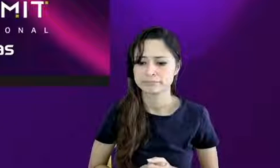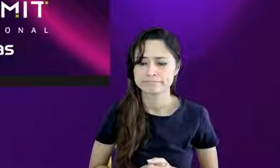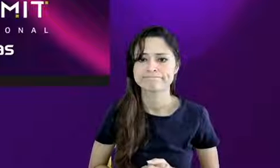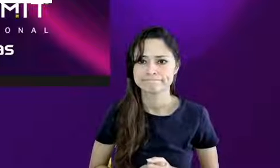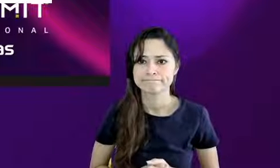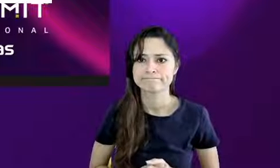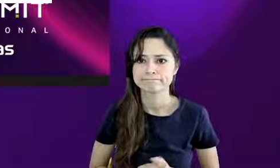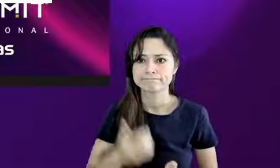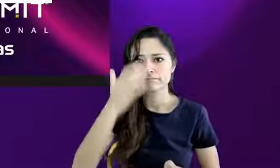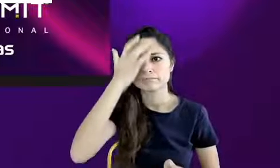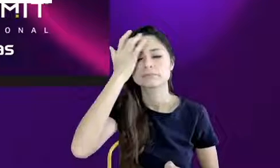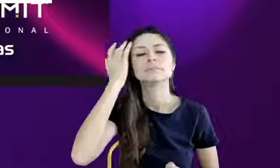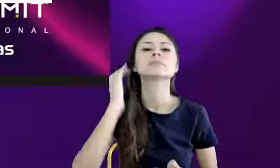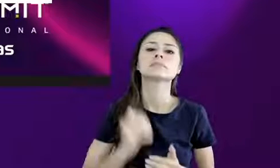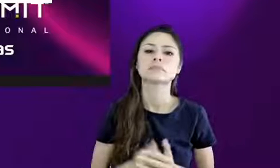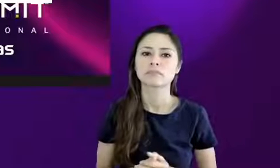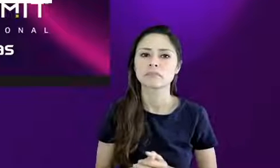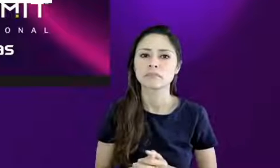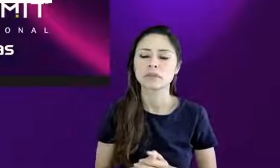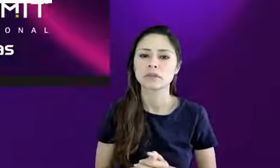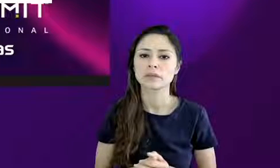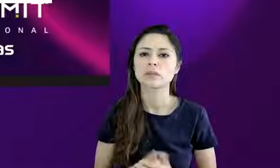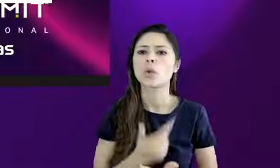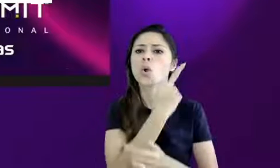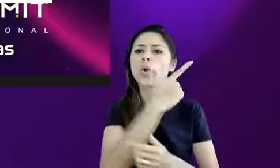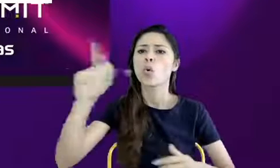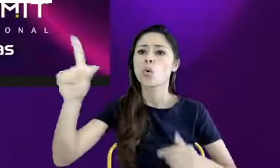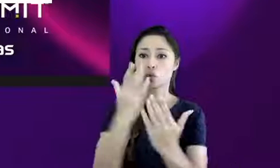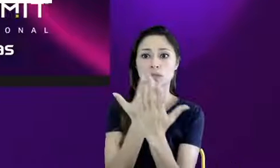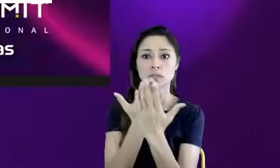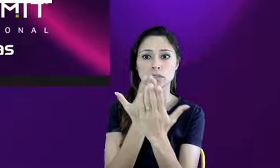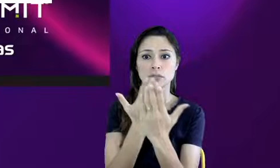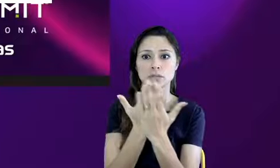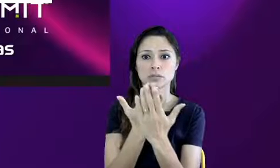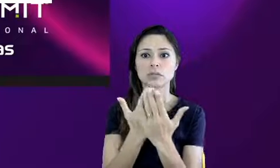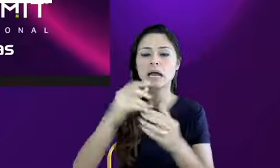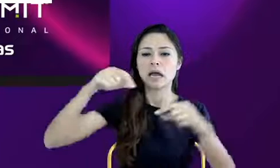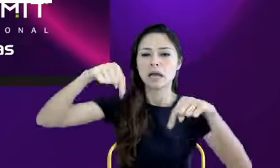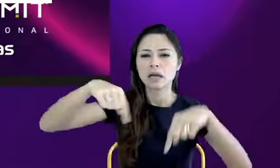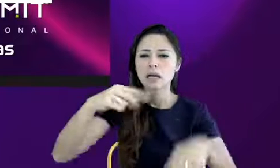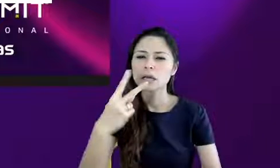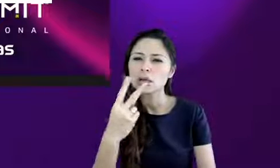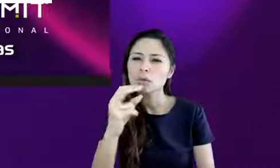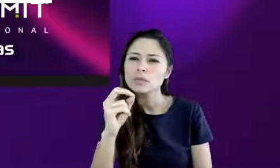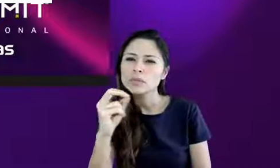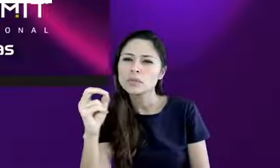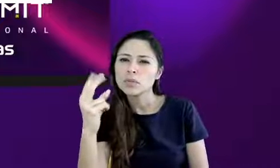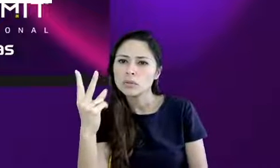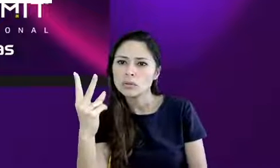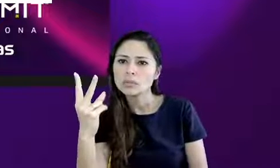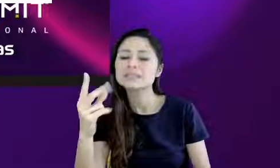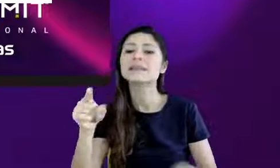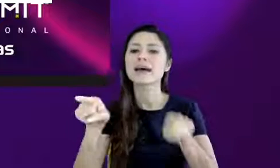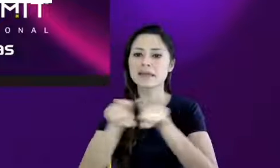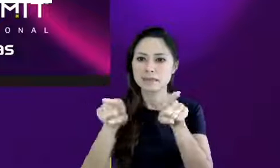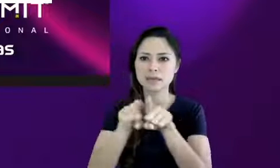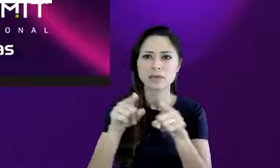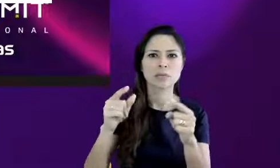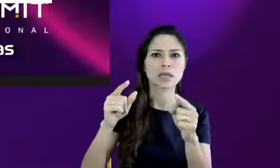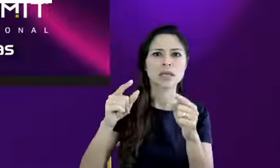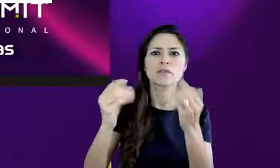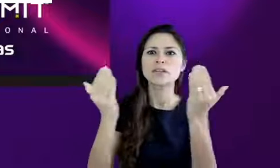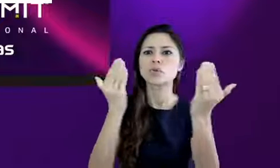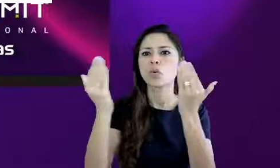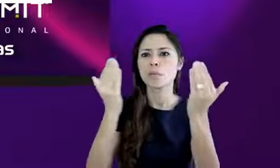adalimumab na doença de Crohn. Um outro estudo mais recente, publicado agora em 2002, também questionando esse posicionamento do vedolizumab,